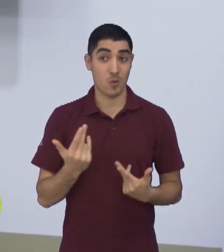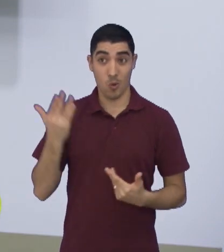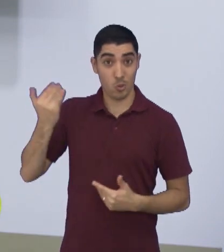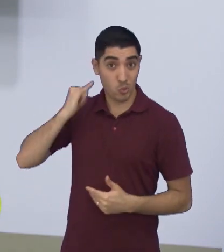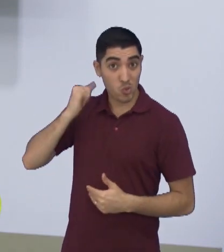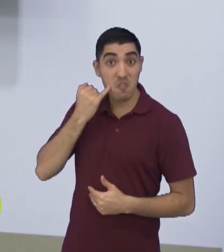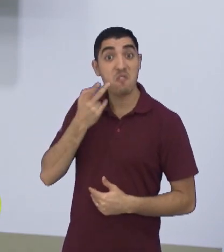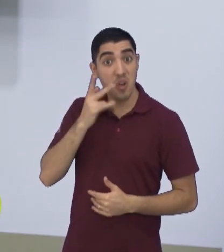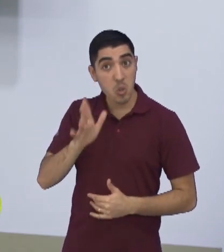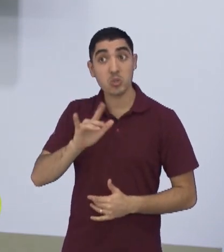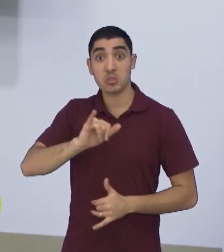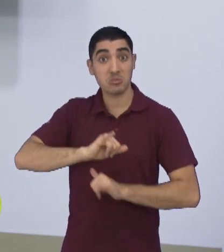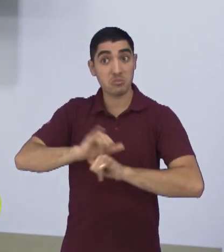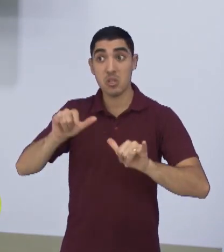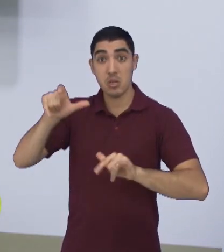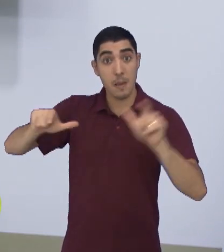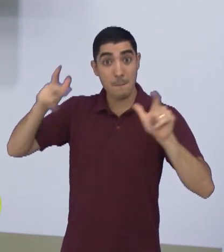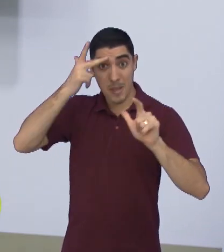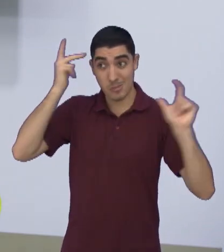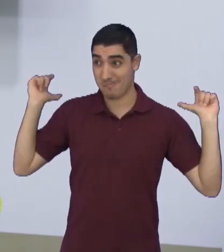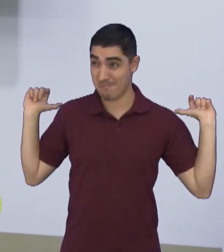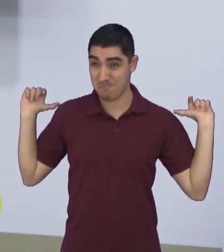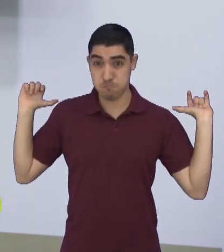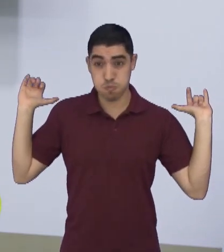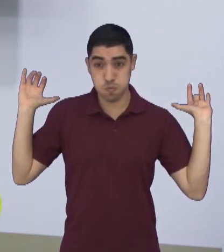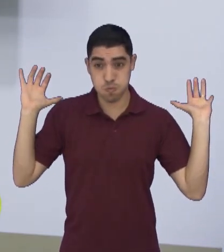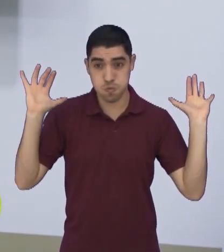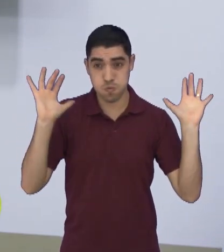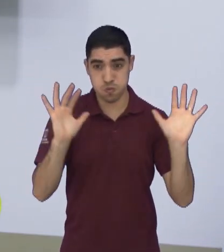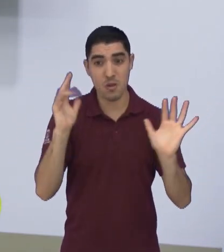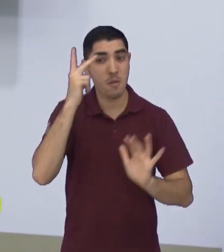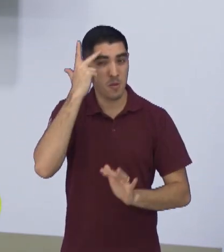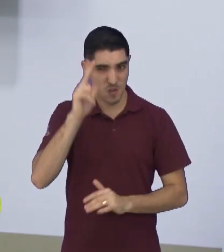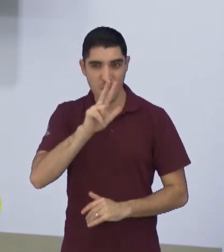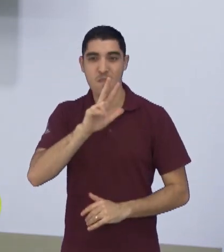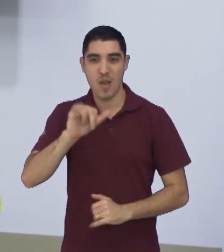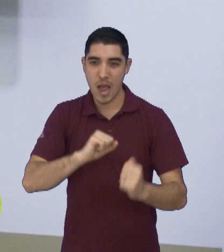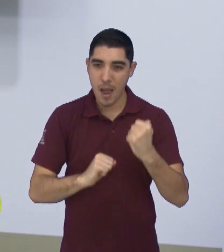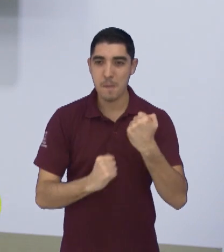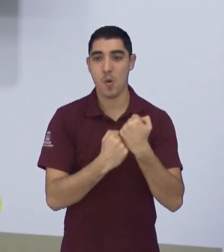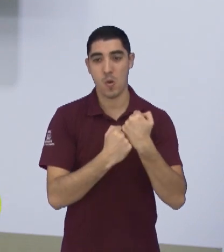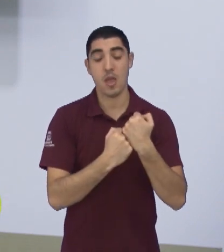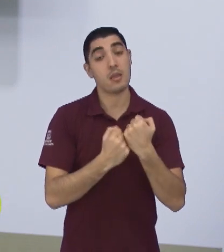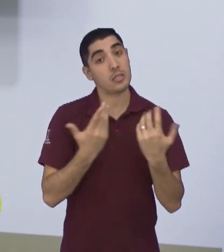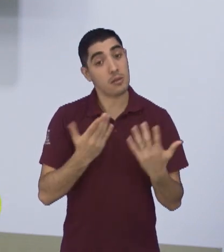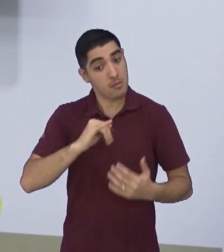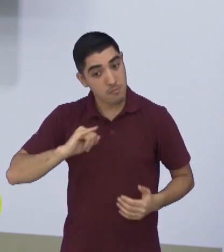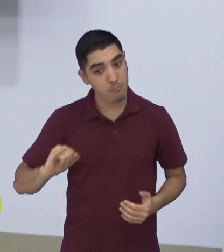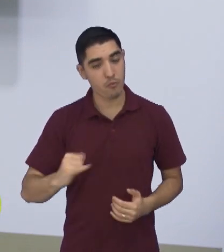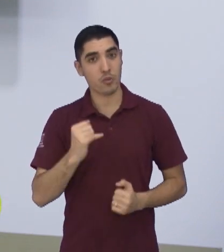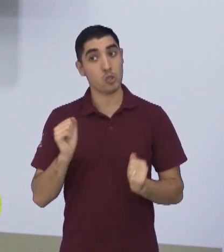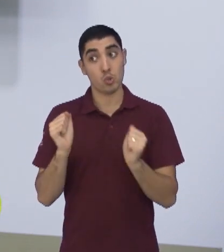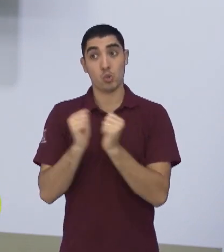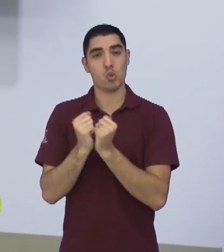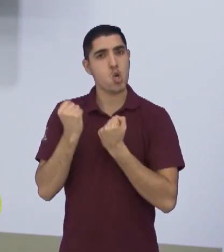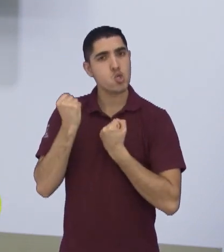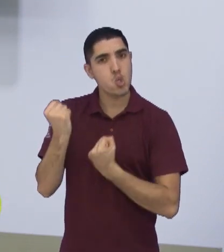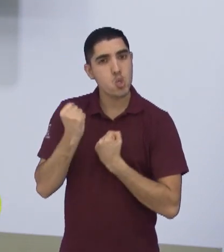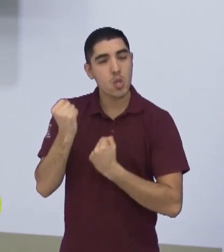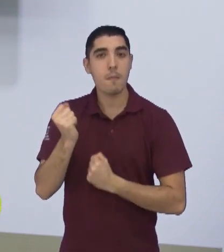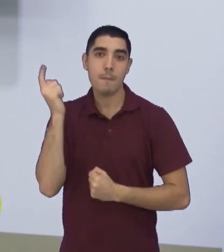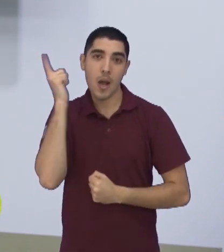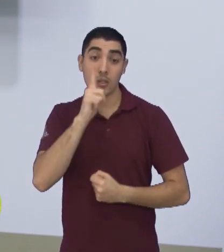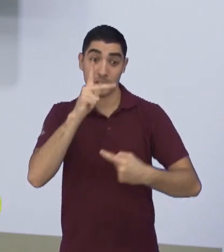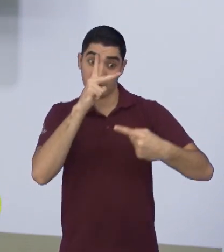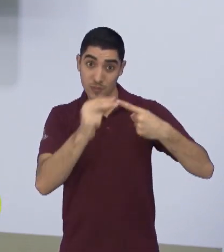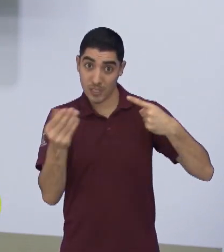estão esgotados, que o caldeirão vai ferver, né, no Lineu de Moura, e aproveitar isso para levar a vantagem para